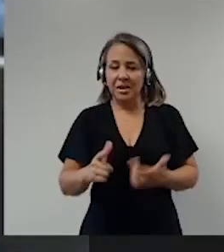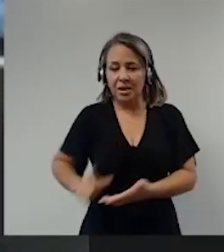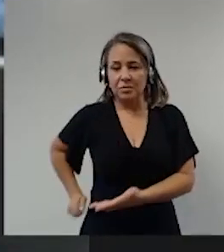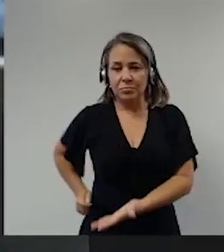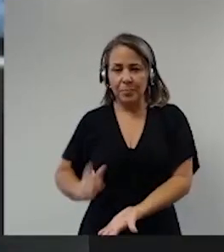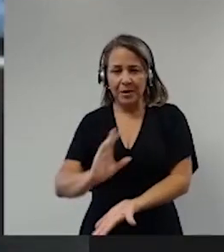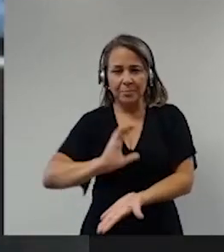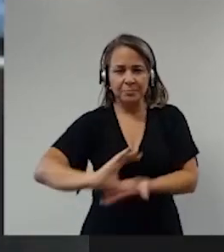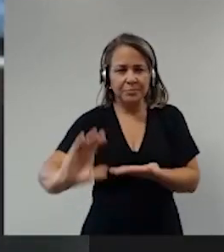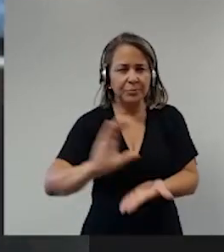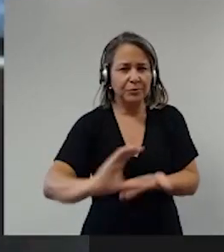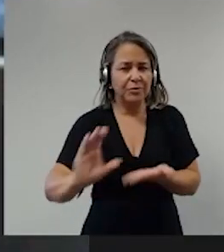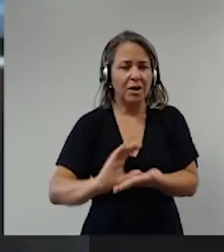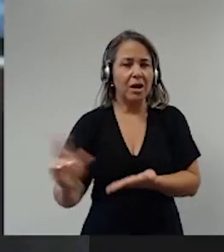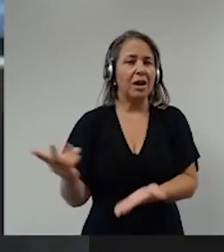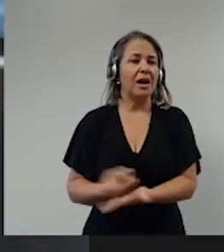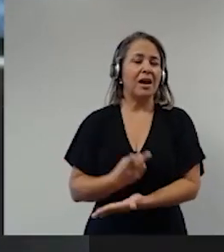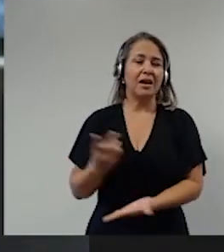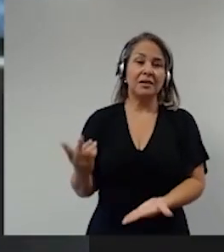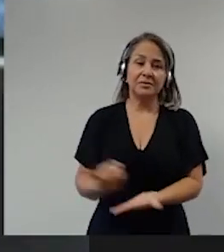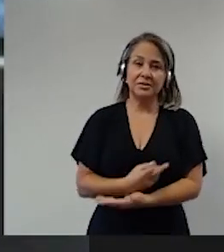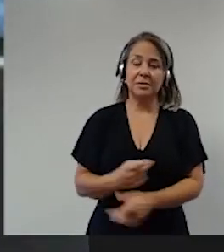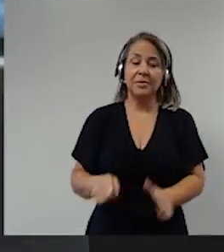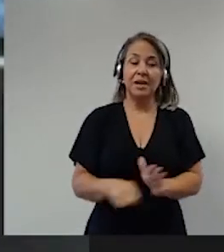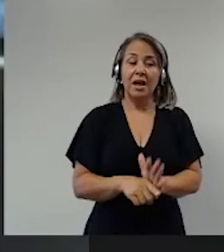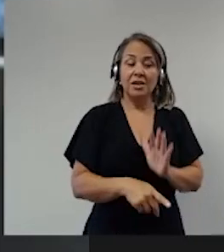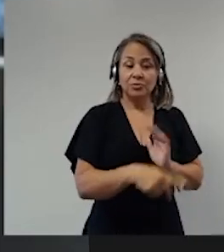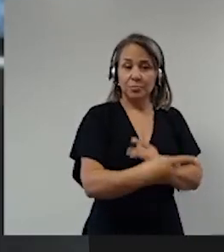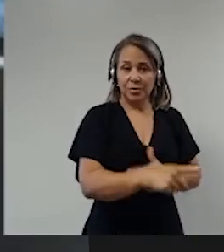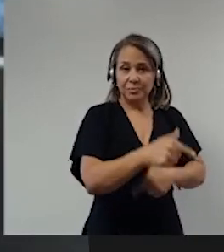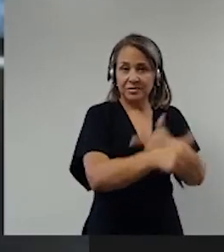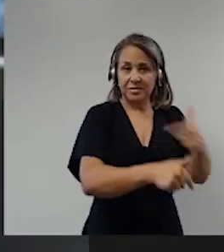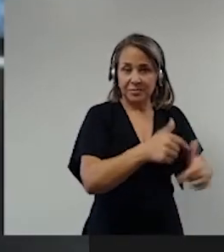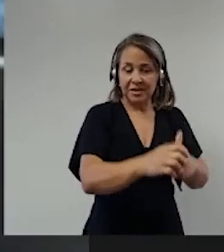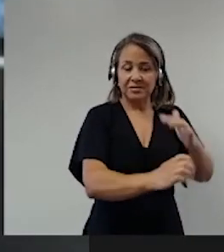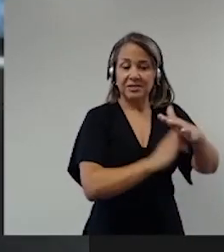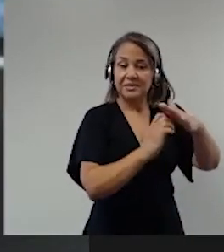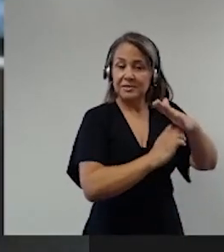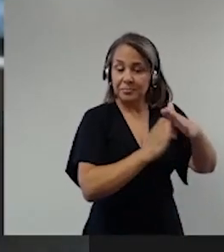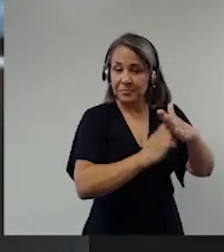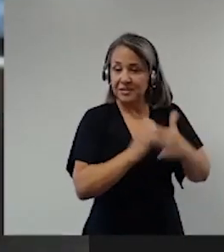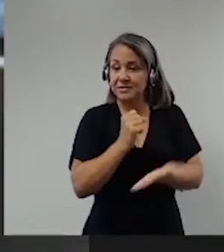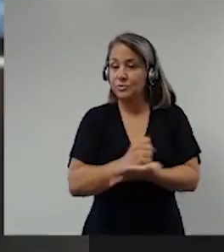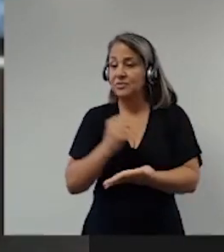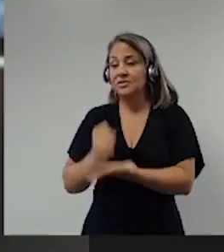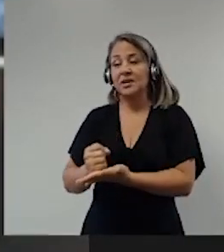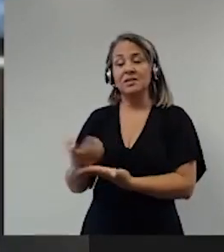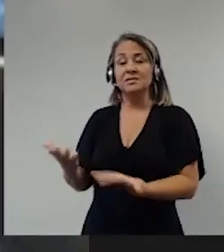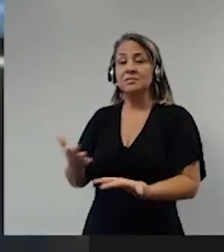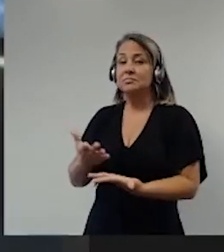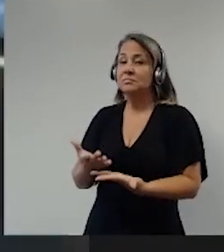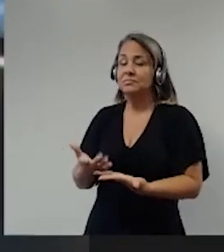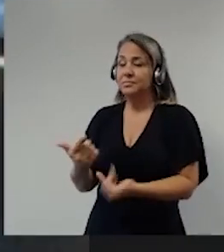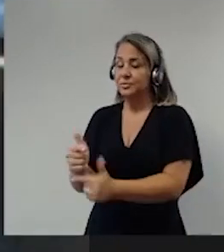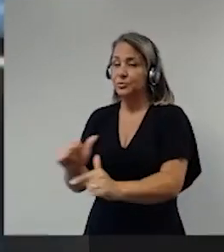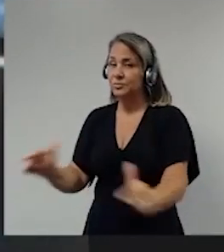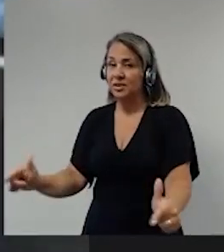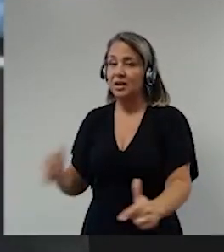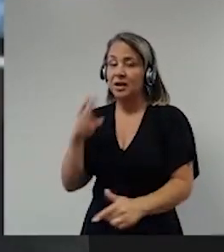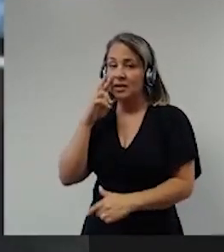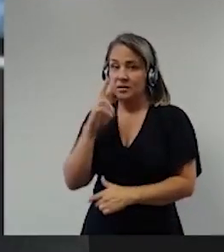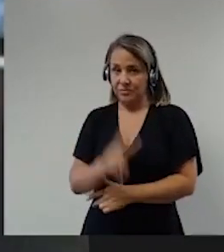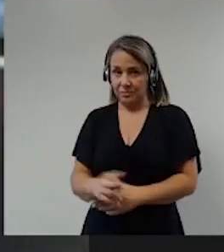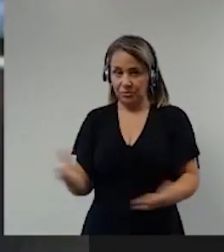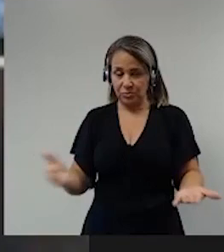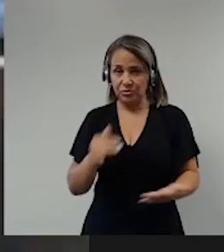a questão das próprias atividades das empresas contratadas que não foram prestadas, né? E a gente viu isso em